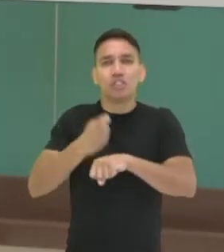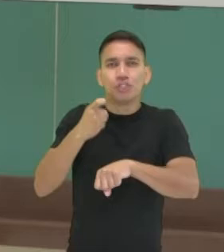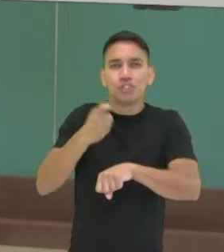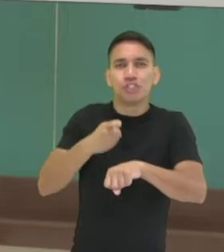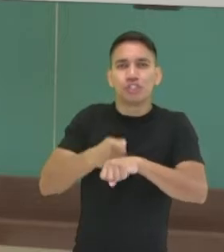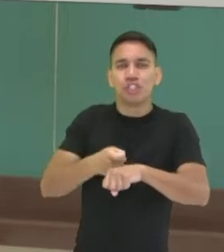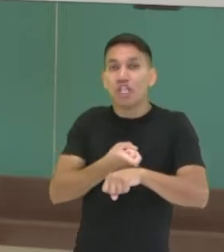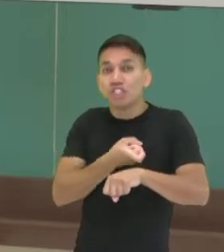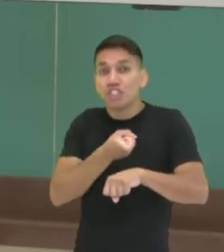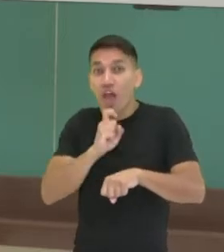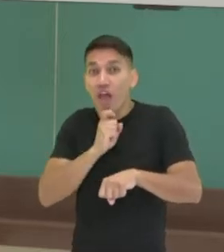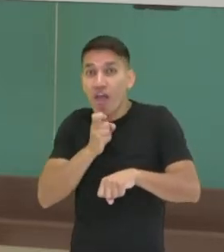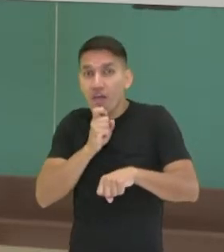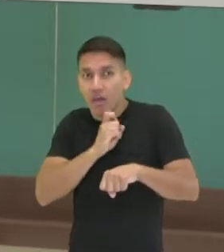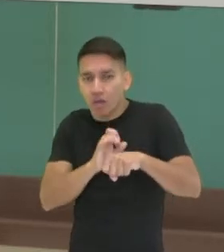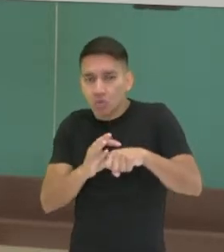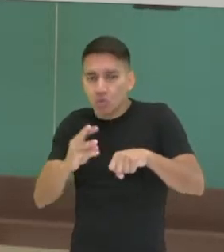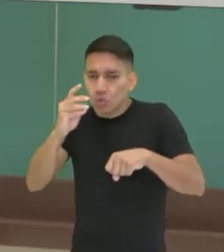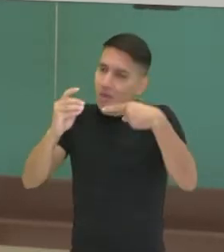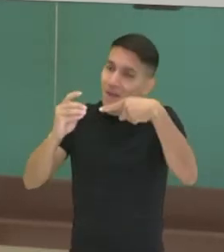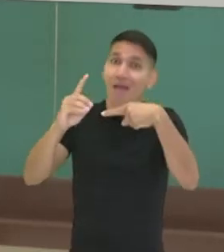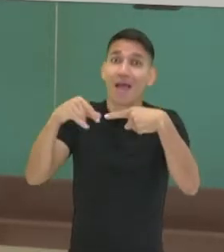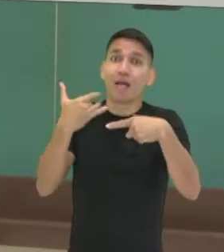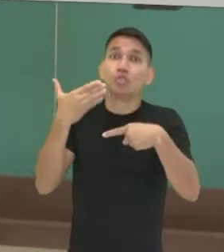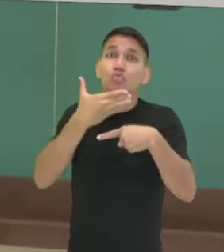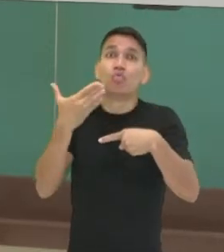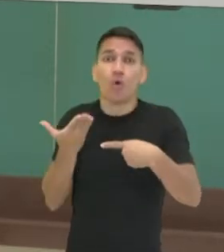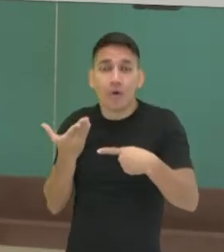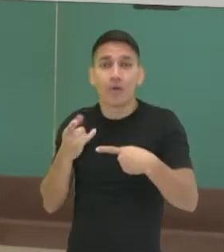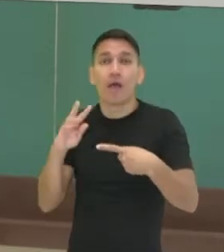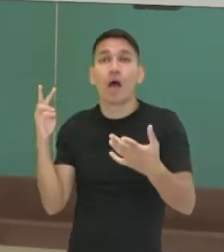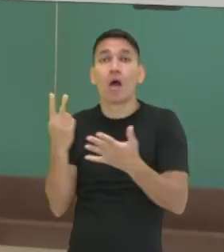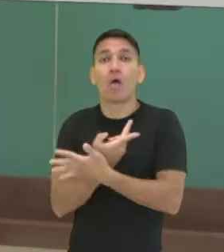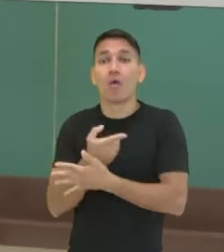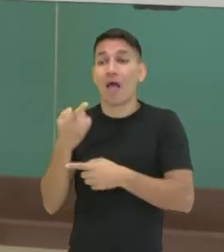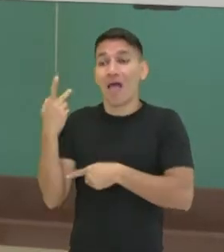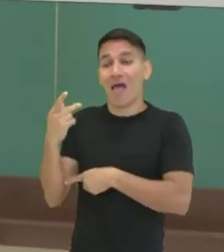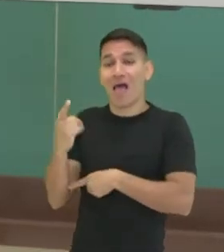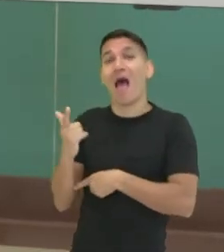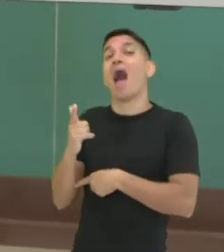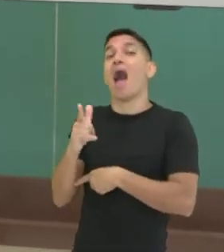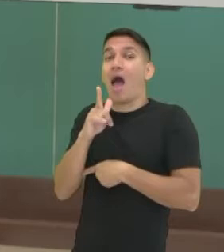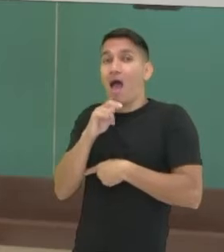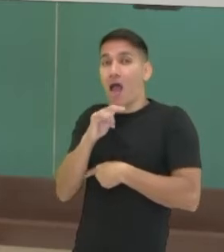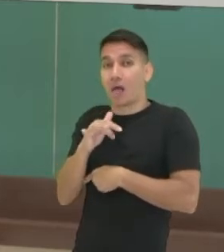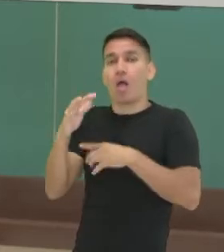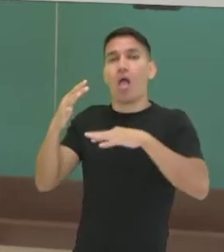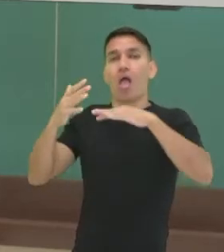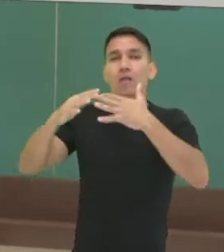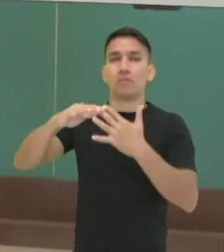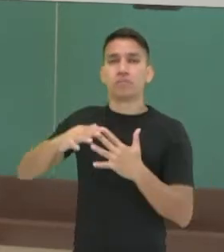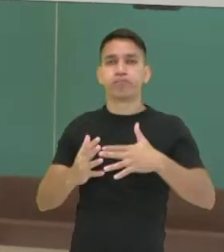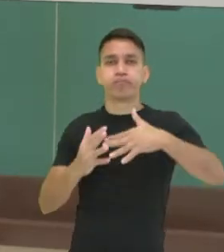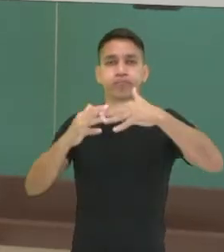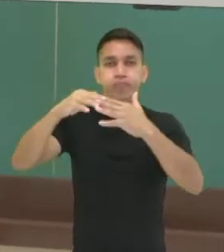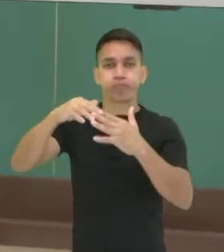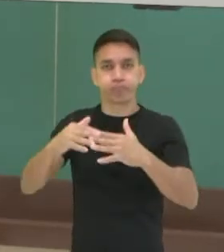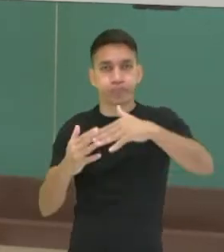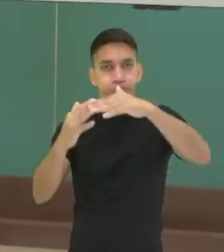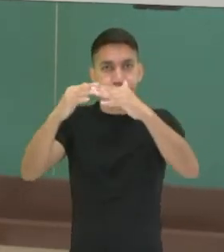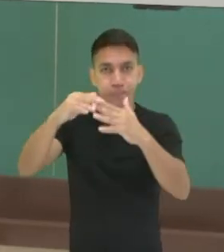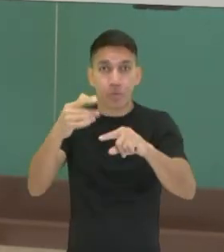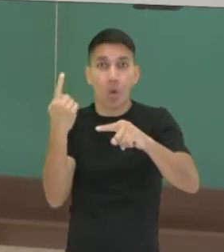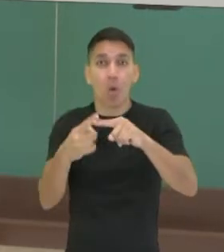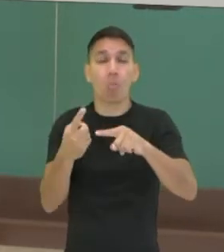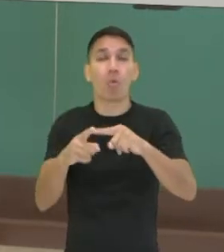né? E está sendo adicionada essa água doce no degelo, faz com que a densidade da água no mar fique menor, por aumentar a quantidade,